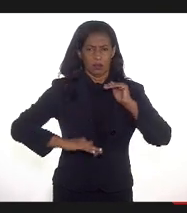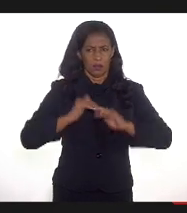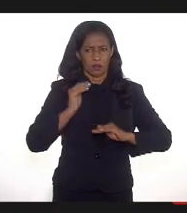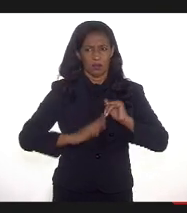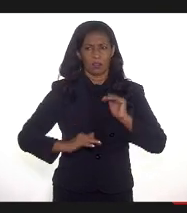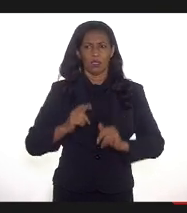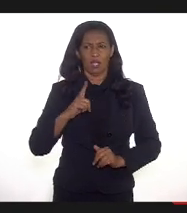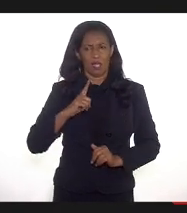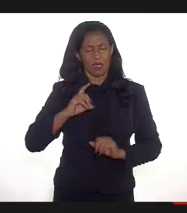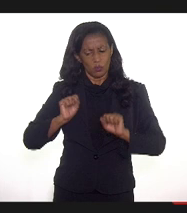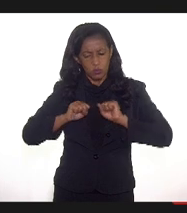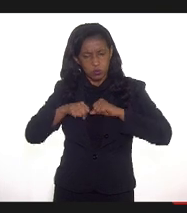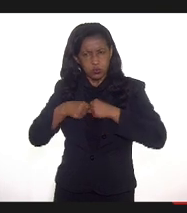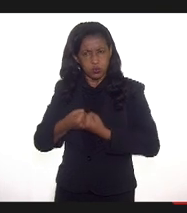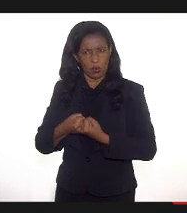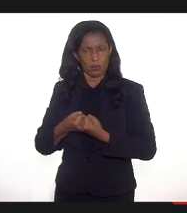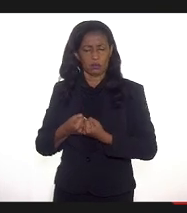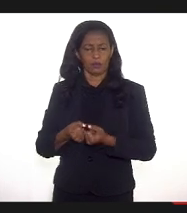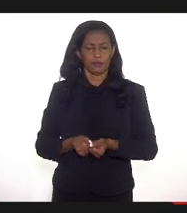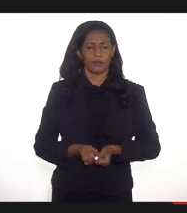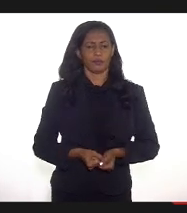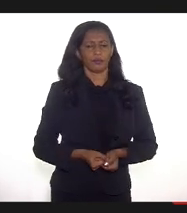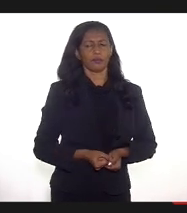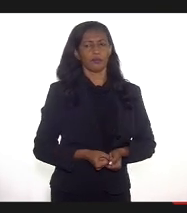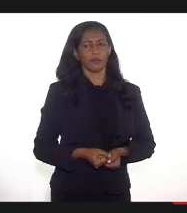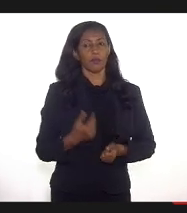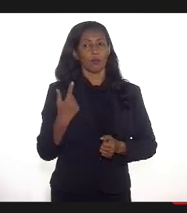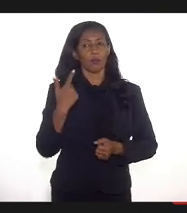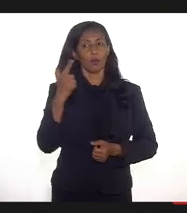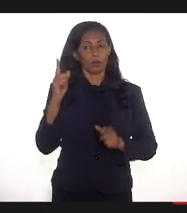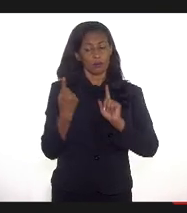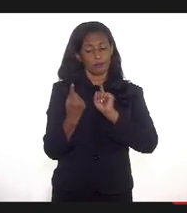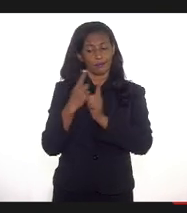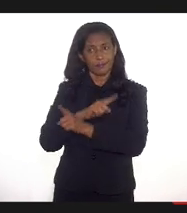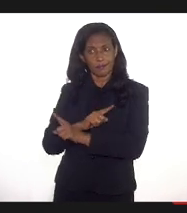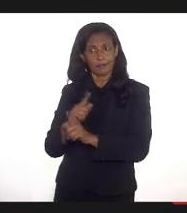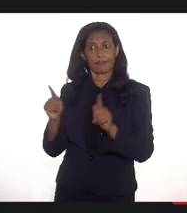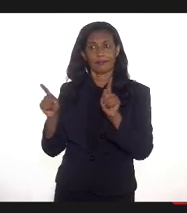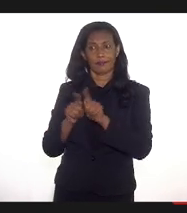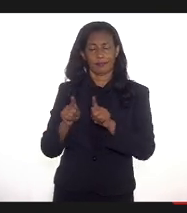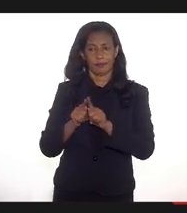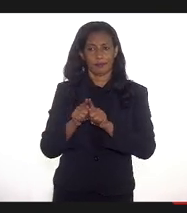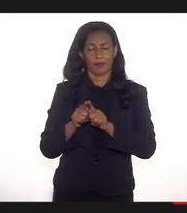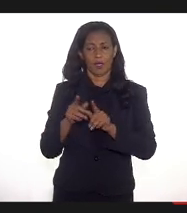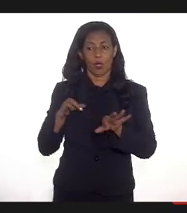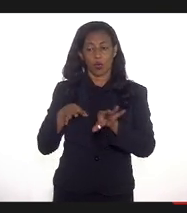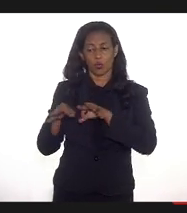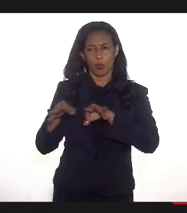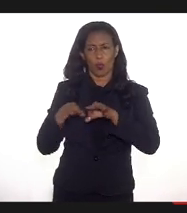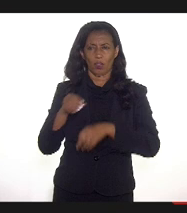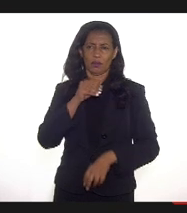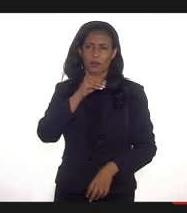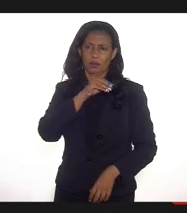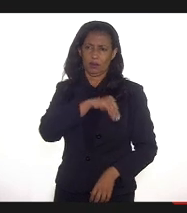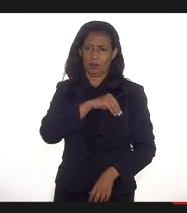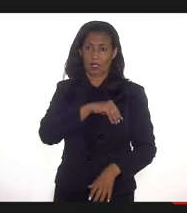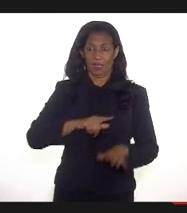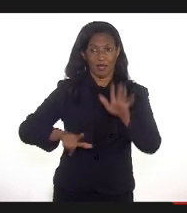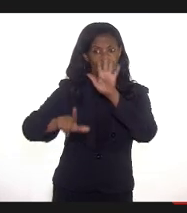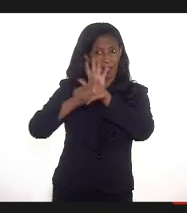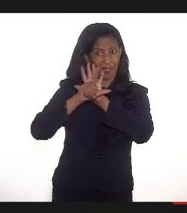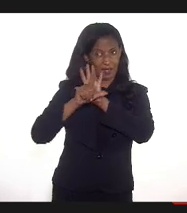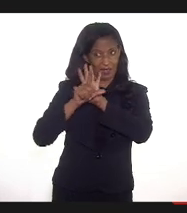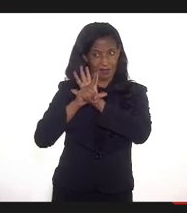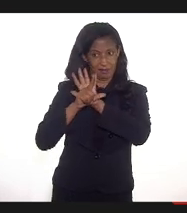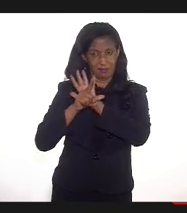se esmeram para isso. Outra contradição que nós temos é o seguinte, a lei do nosso plano de cargo e salário, a gente tem uma lei do